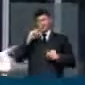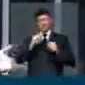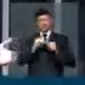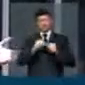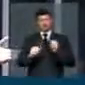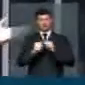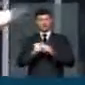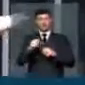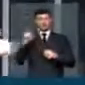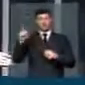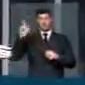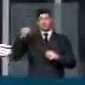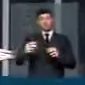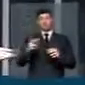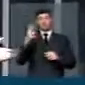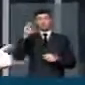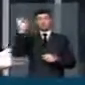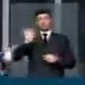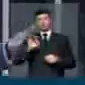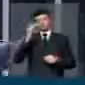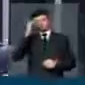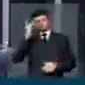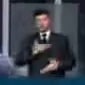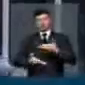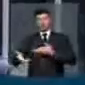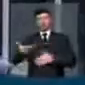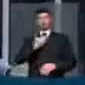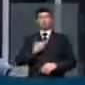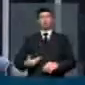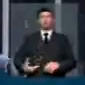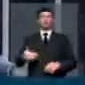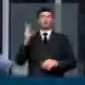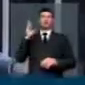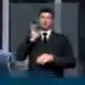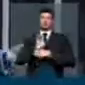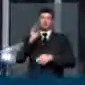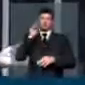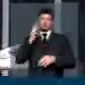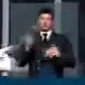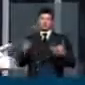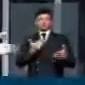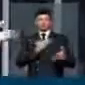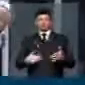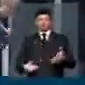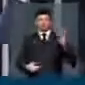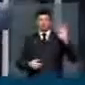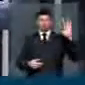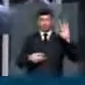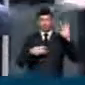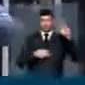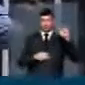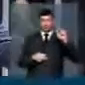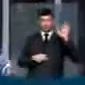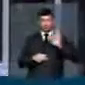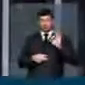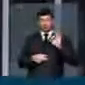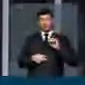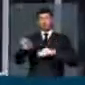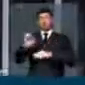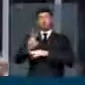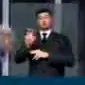época com 50% de contrapartida do governo do Maranhão. Ou seja, a União entra com 50% e o Estado com